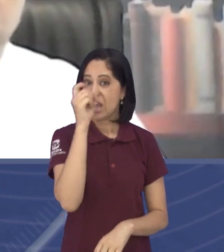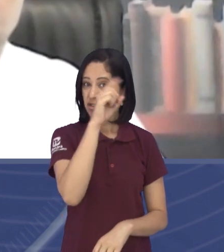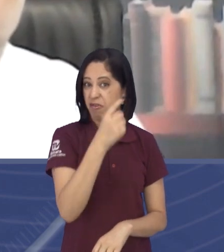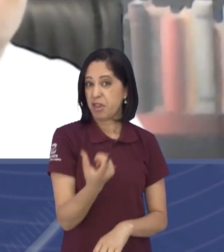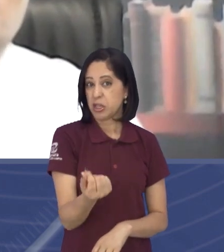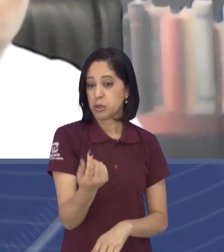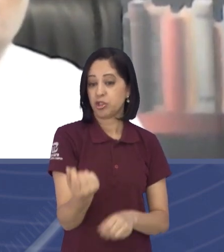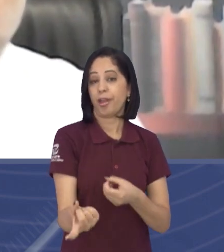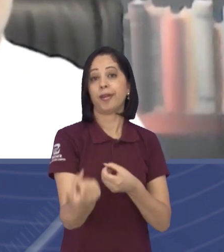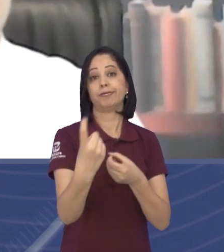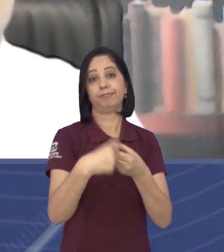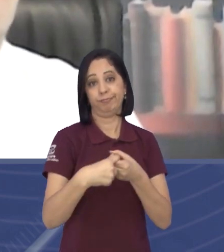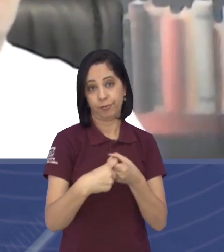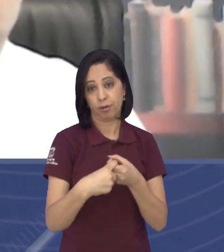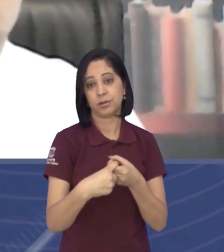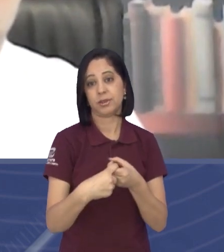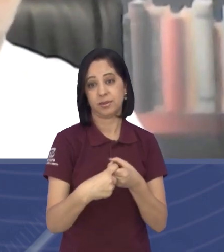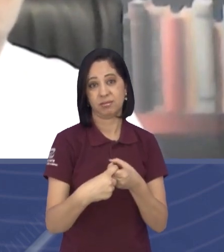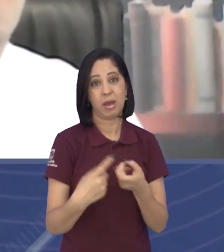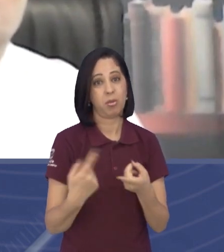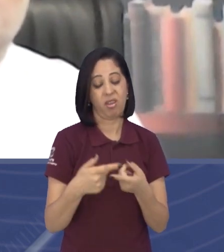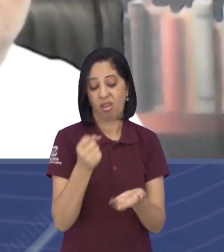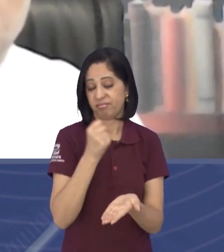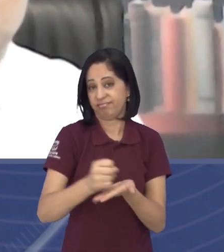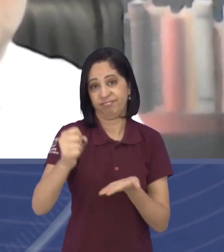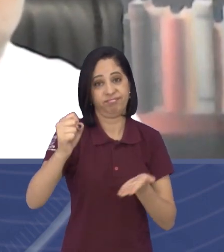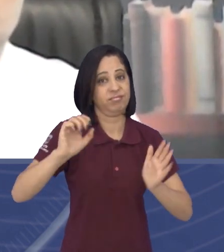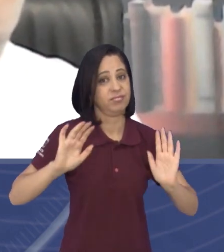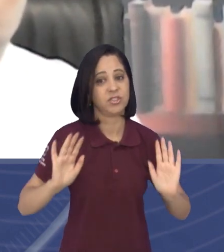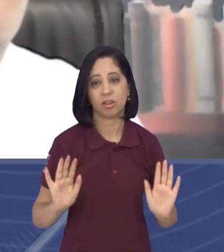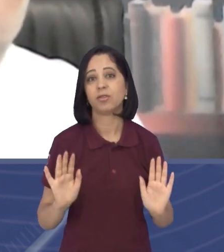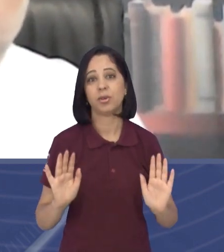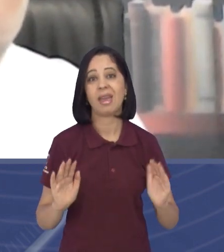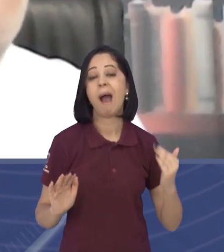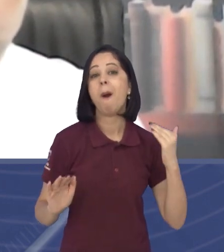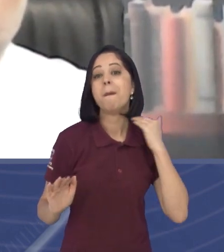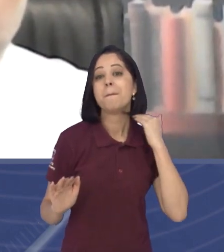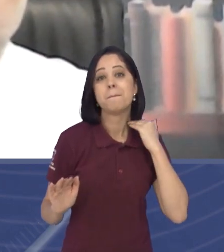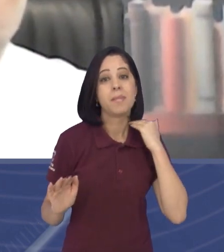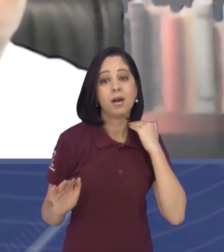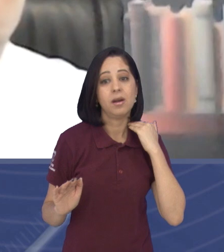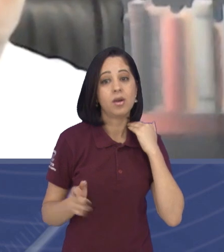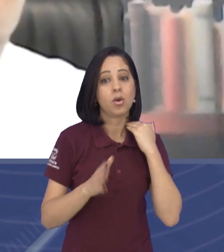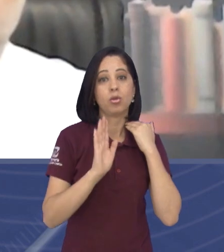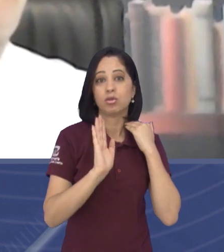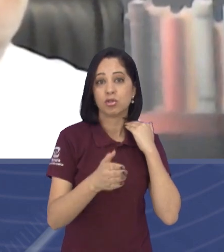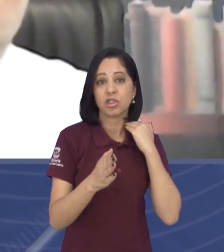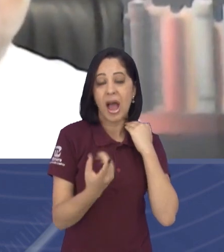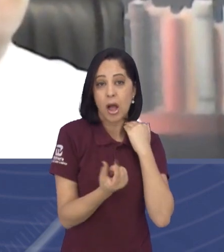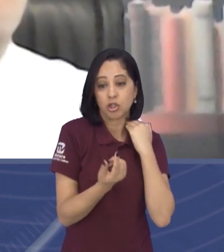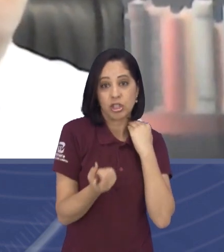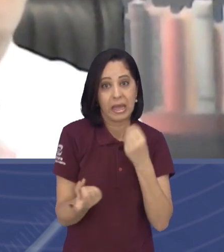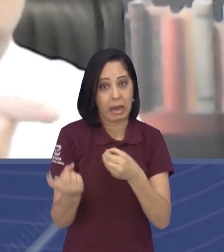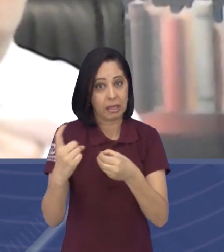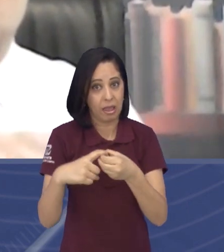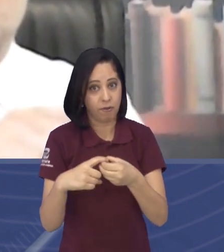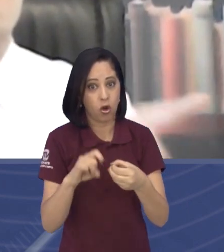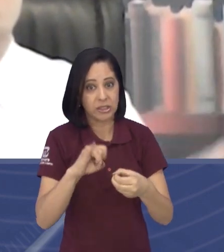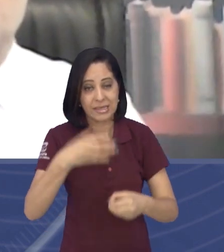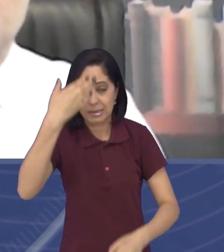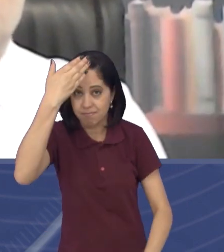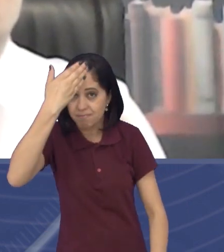para nós, porque conforme foi dito anteriormente, os bancos eles só fazem essa dedução caso